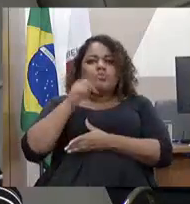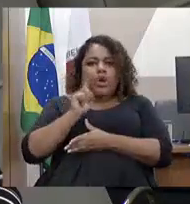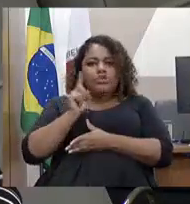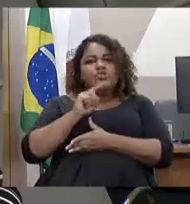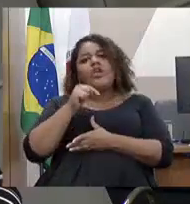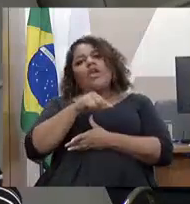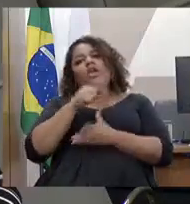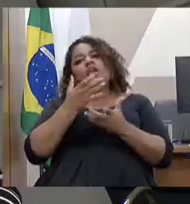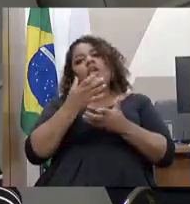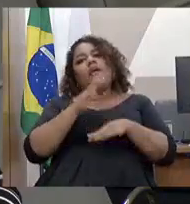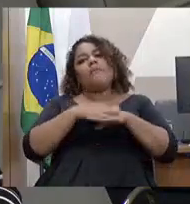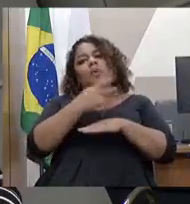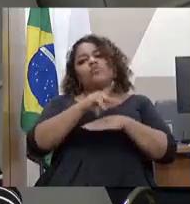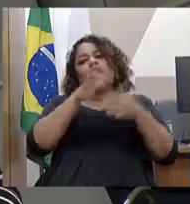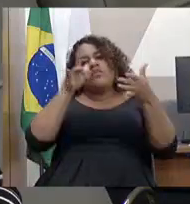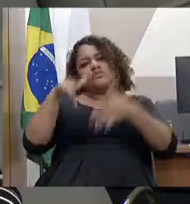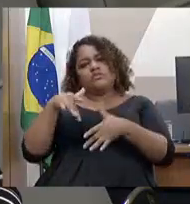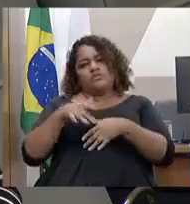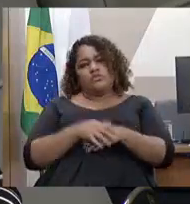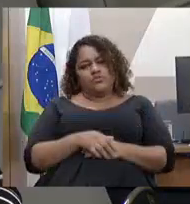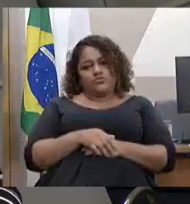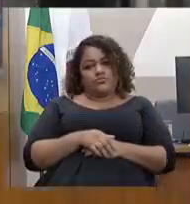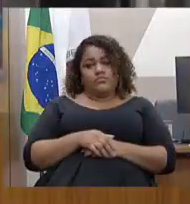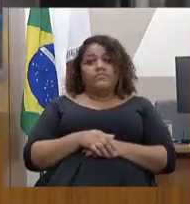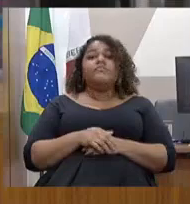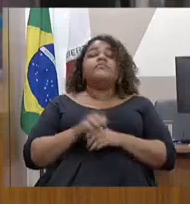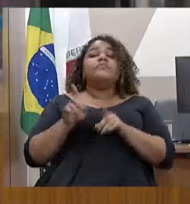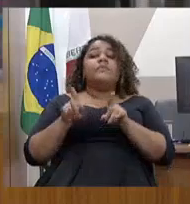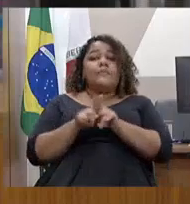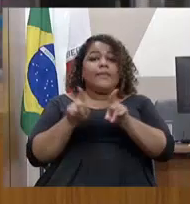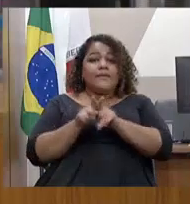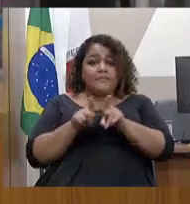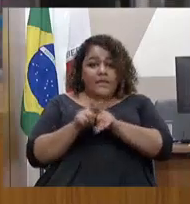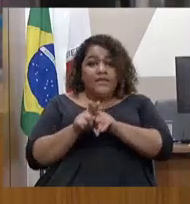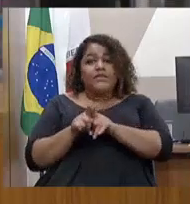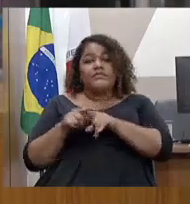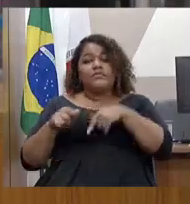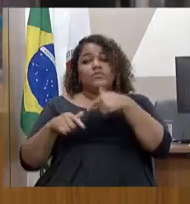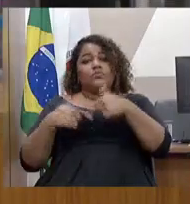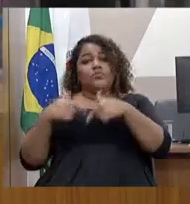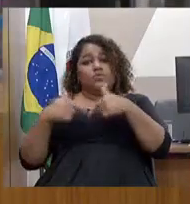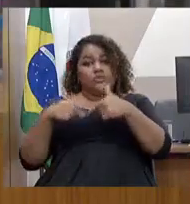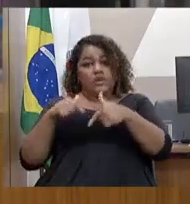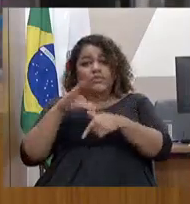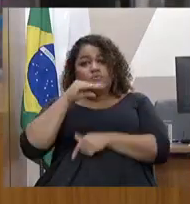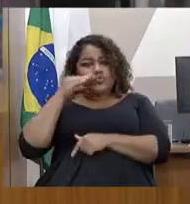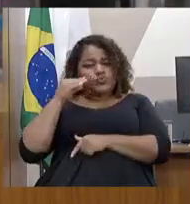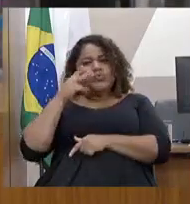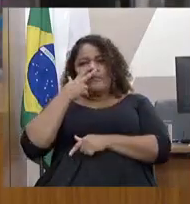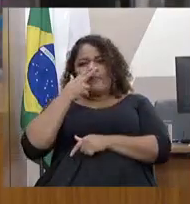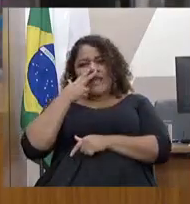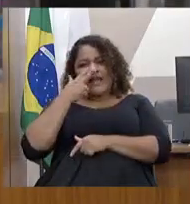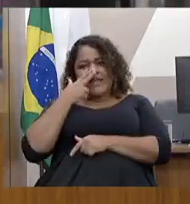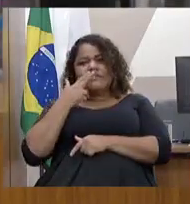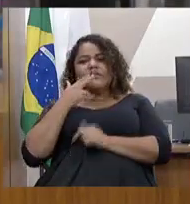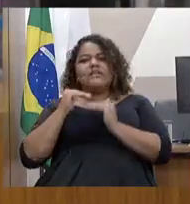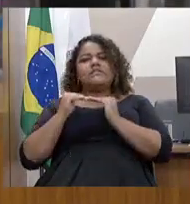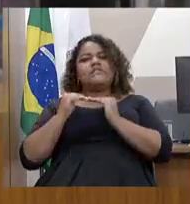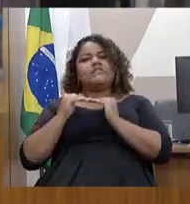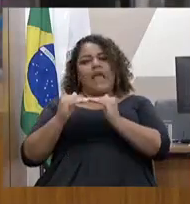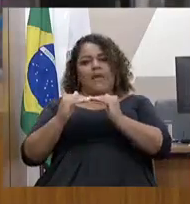demitir irmos no serviço público essa contradição porque ele tem uma estabilidade né uma pseudo estabilidade que eu acho que não tem tá